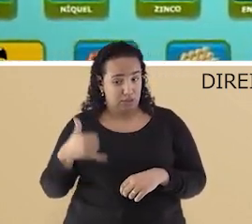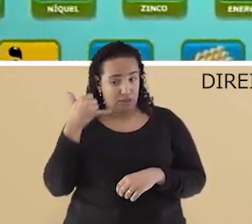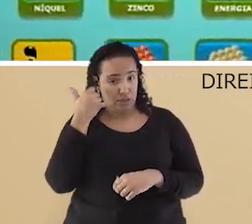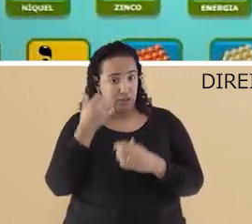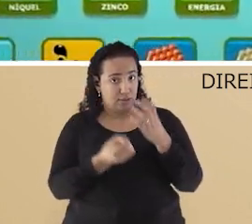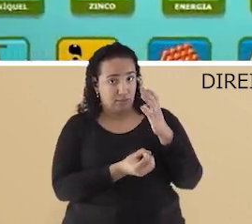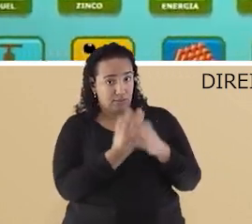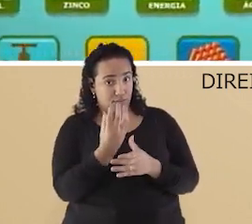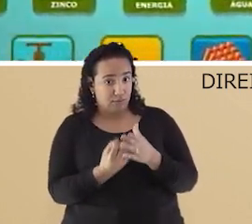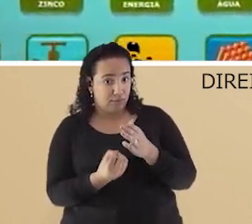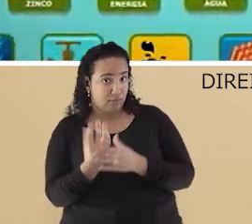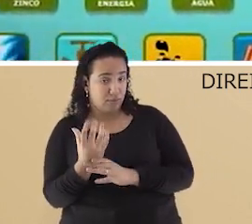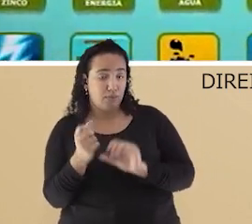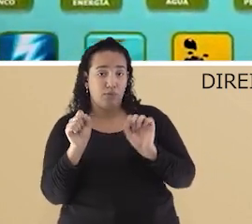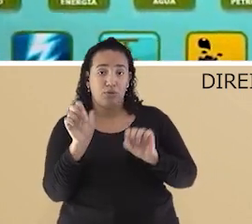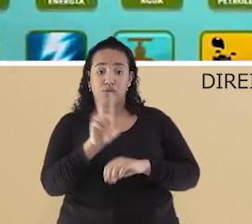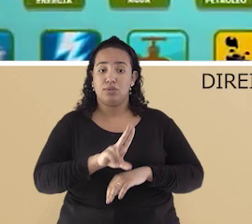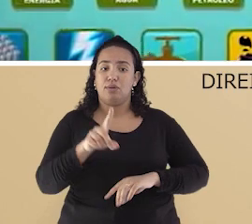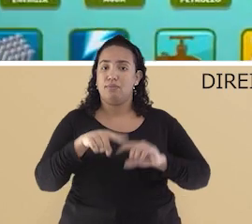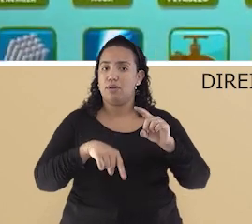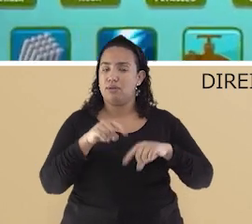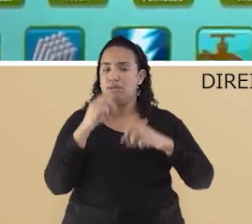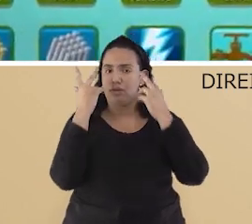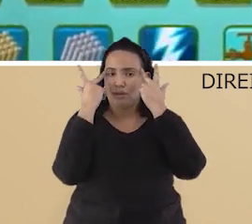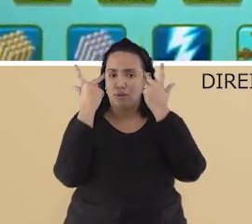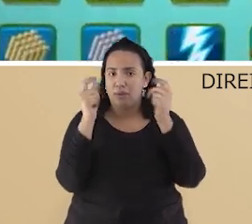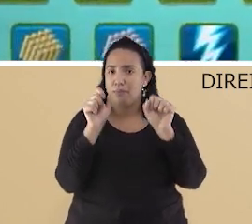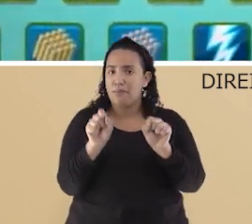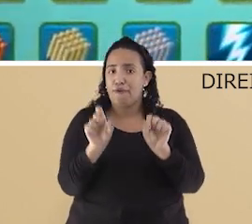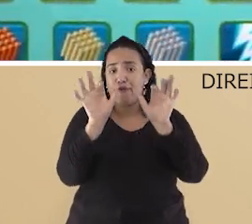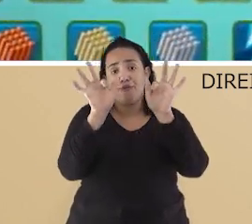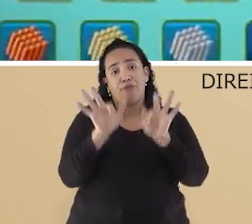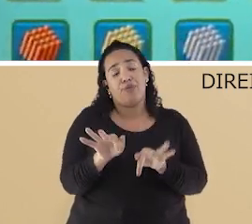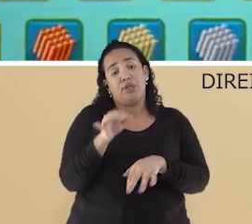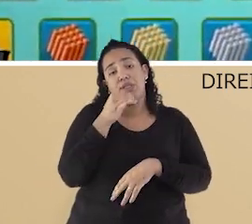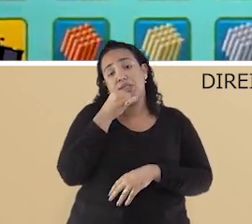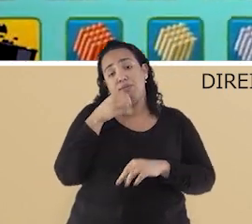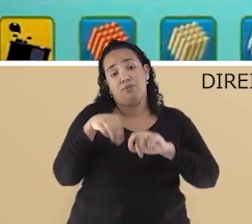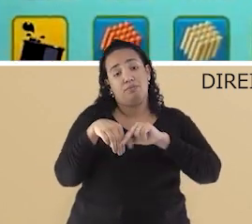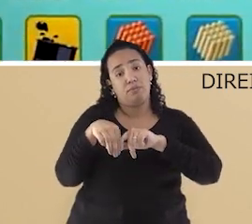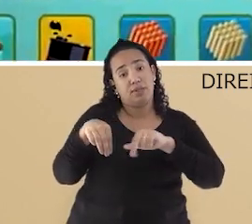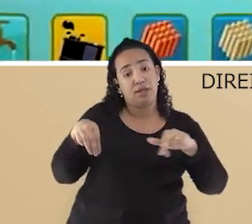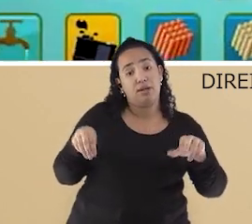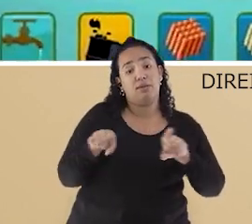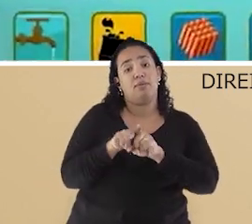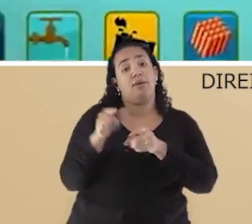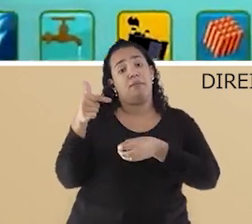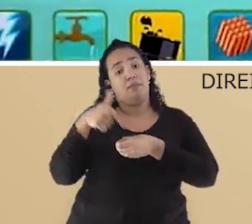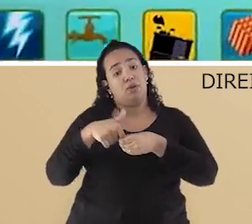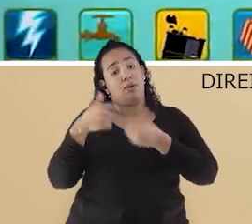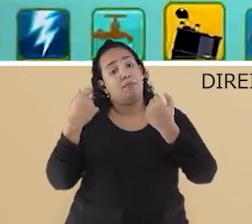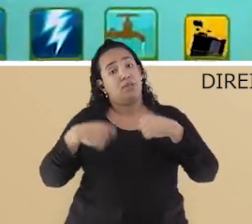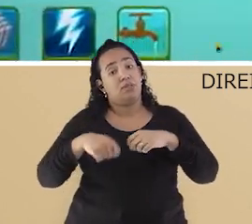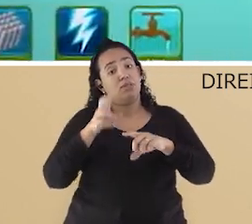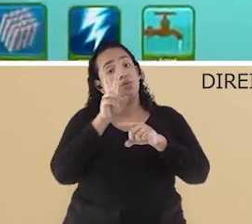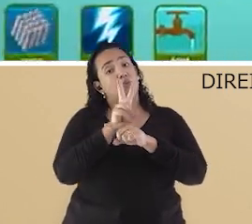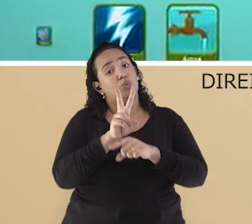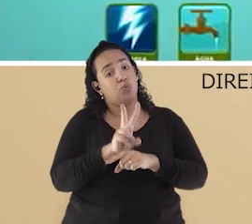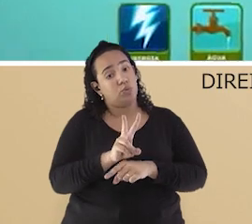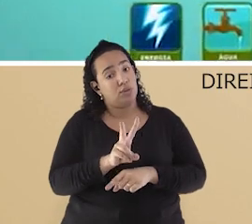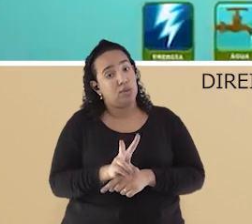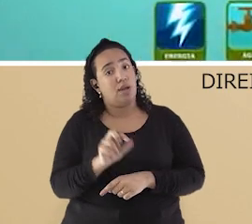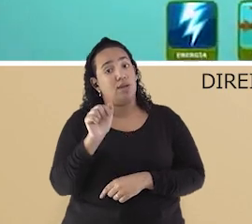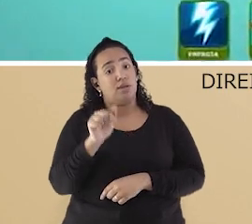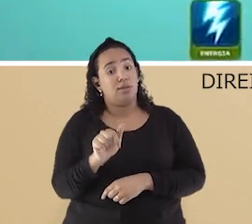são usados recursos naturais que um dia podem chegar ao fim, como vários minérios e o petróleo, que deveriam ser preservados para usos